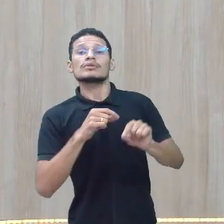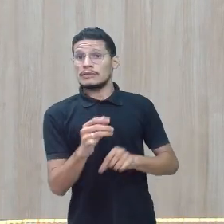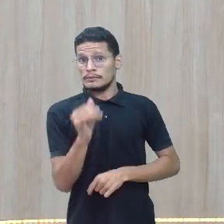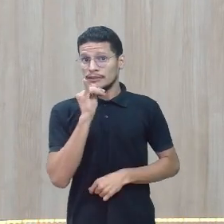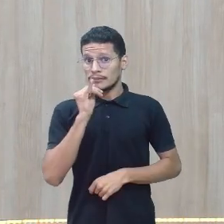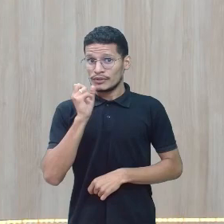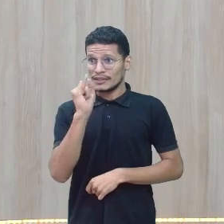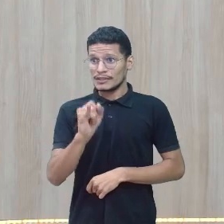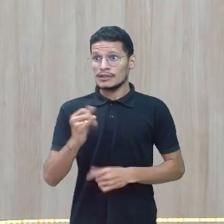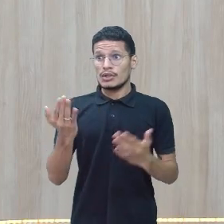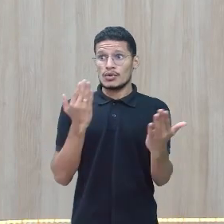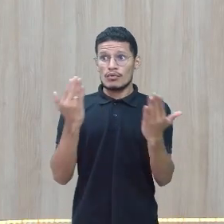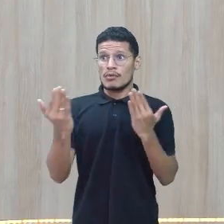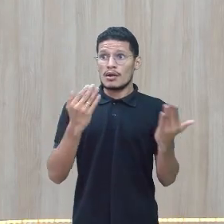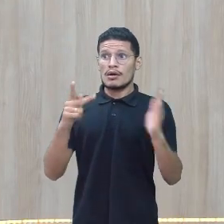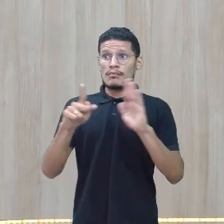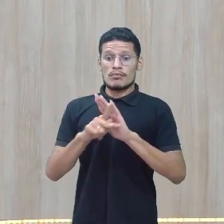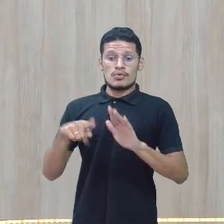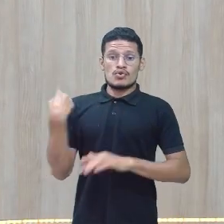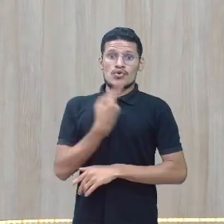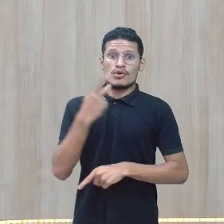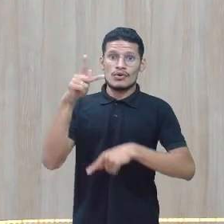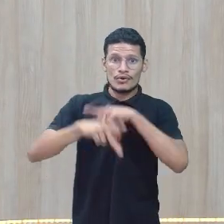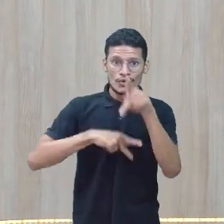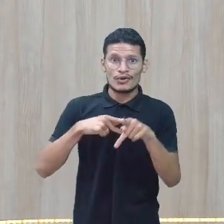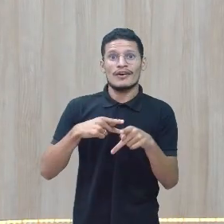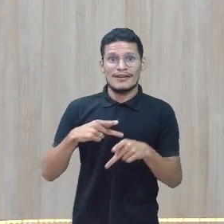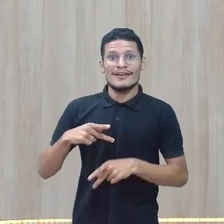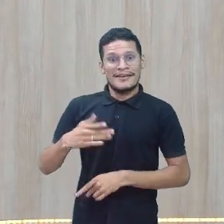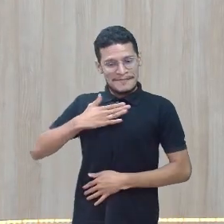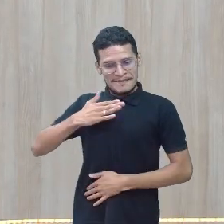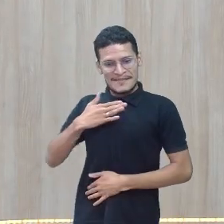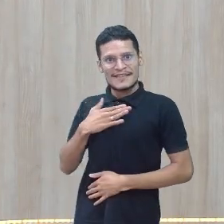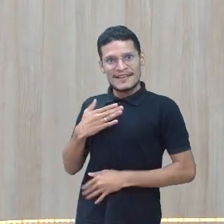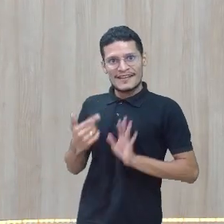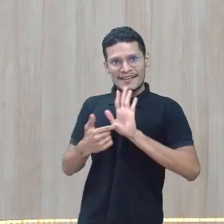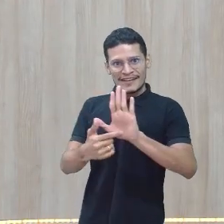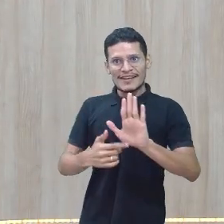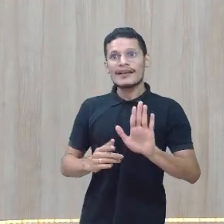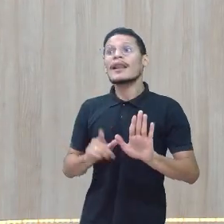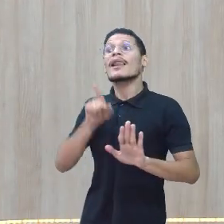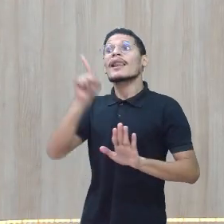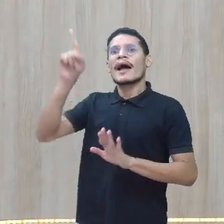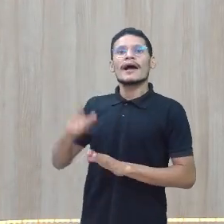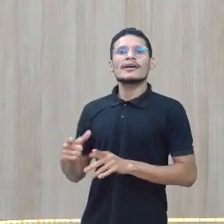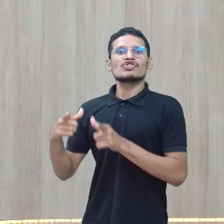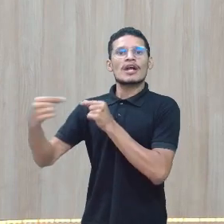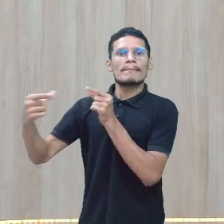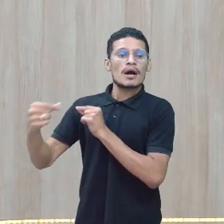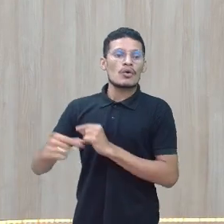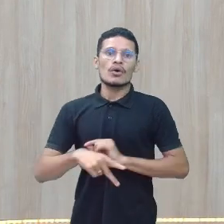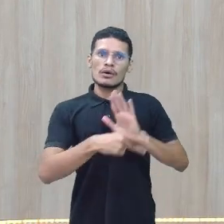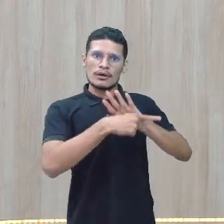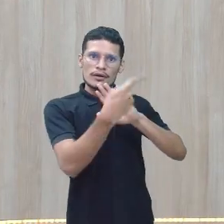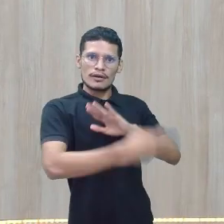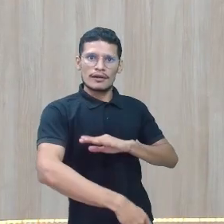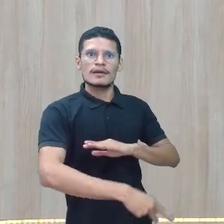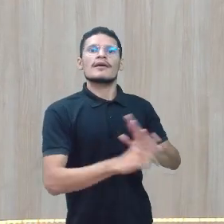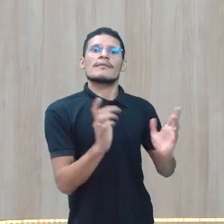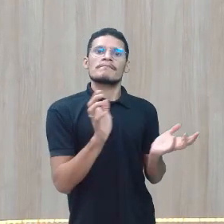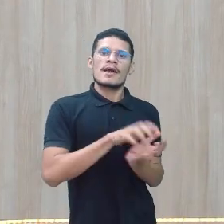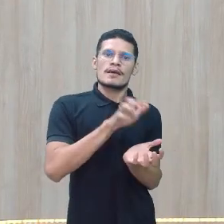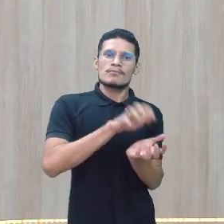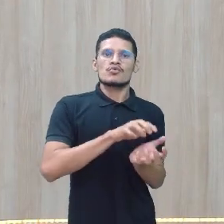gente comparar o mundo todo como nossa população, a minha amostra sendo no Japão ou sendo em Pernambuco,